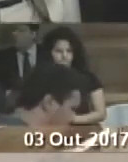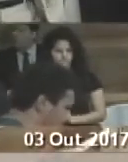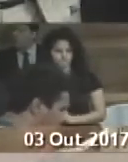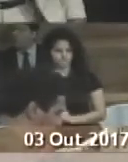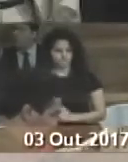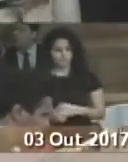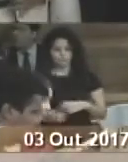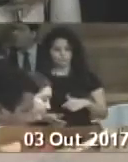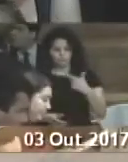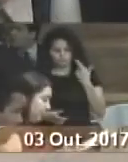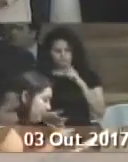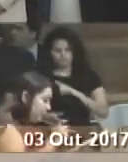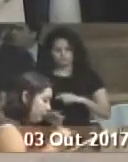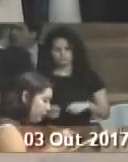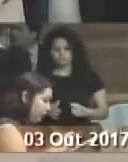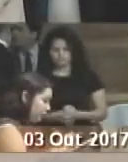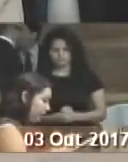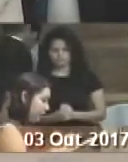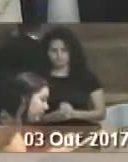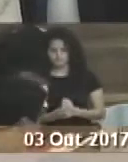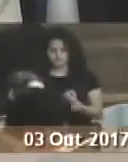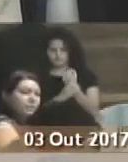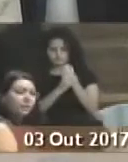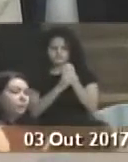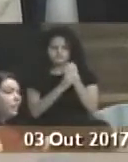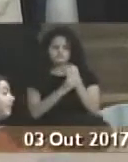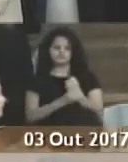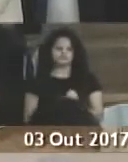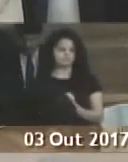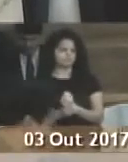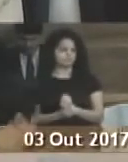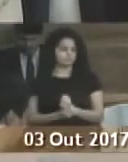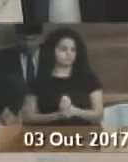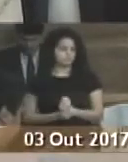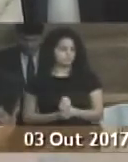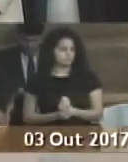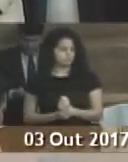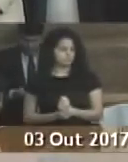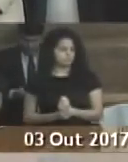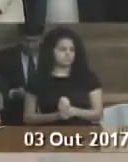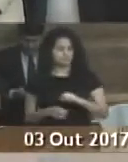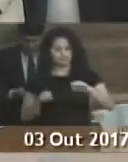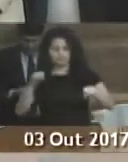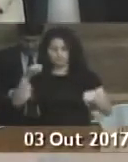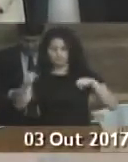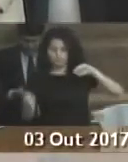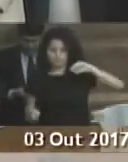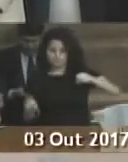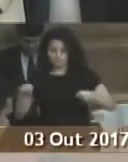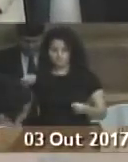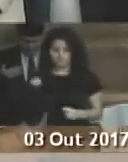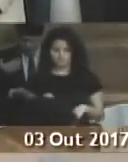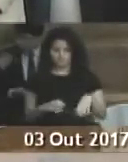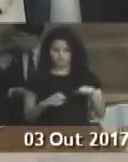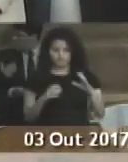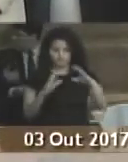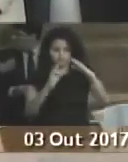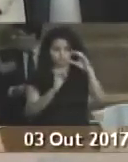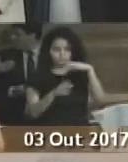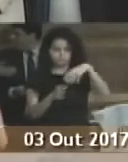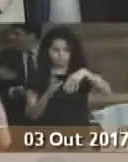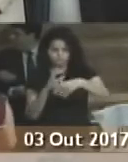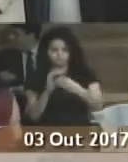o pódio em inúmeras competições, bem como tornando campeã sul-americana de canoagem tetracampeã brasileira. No ano